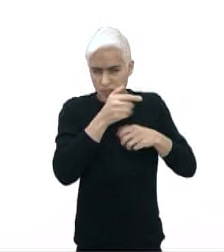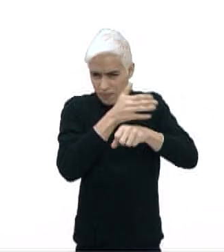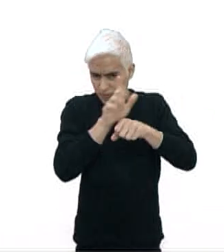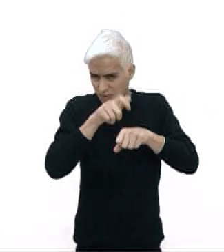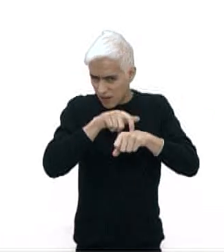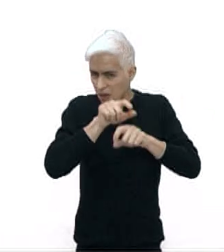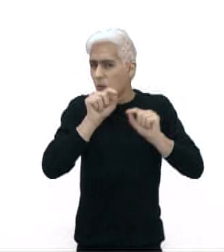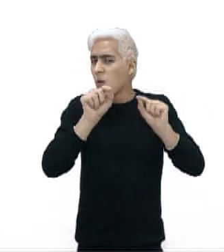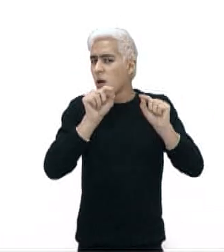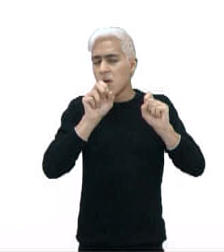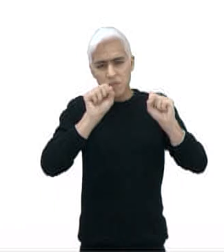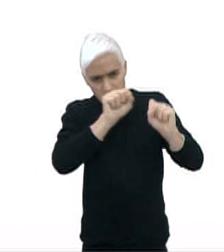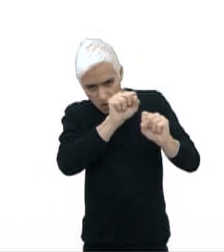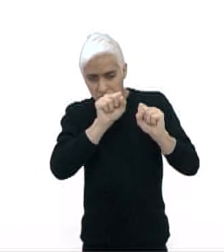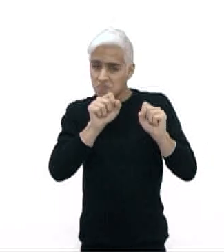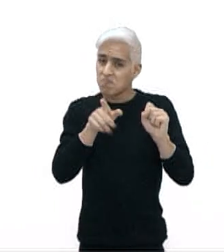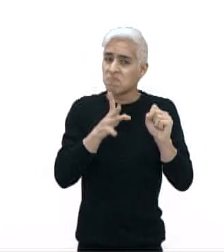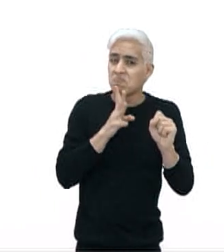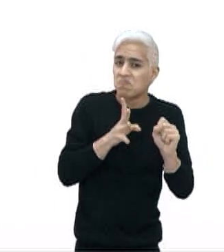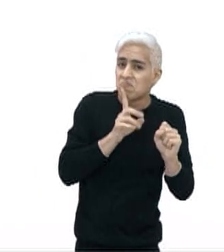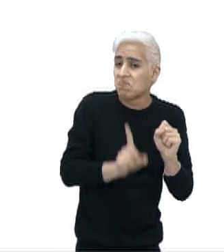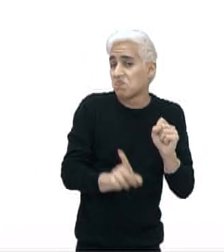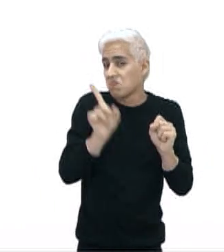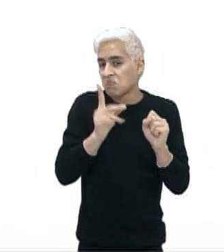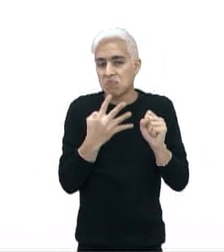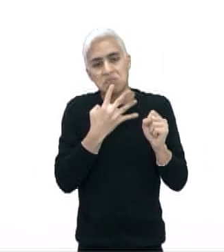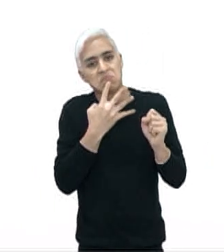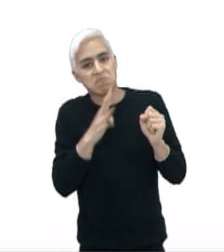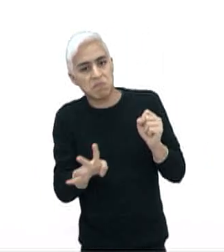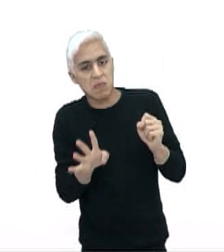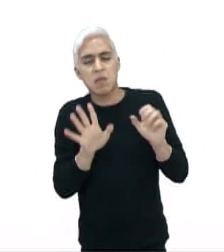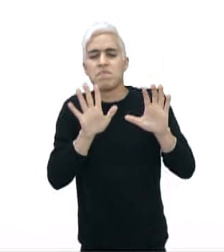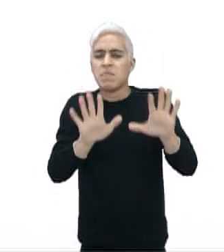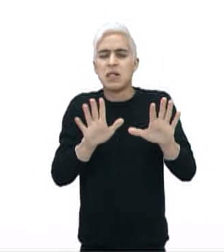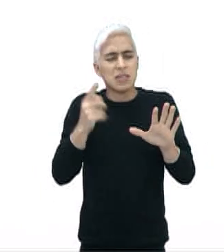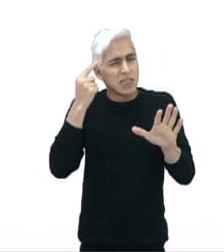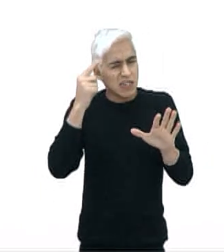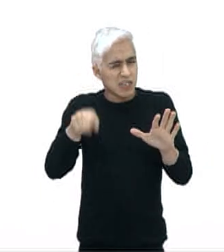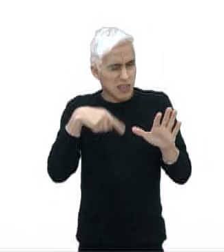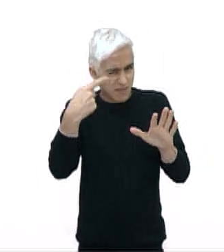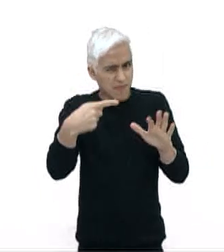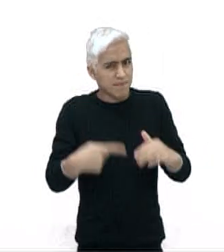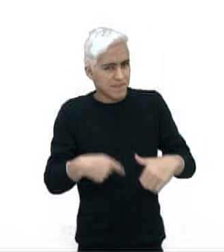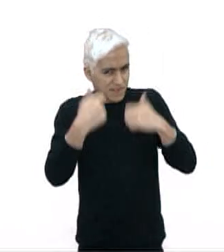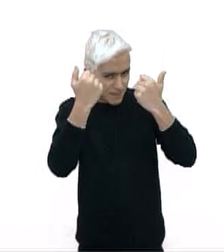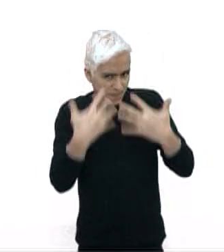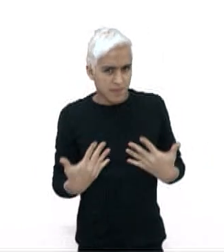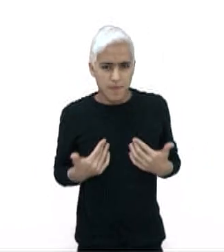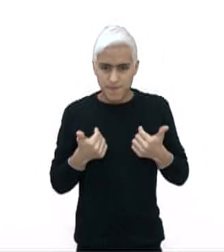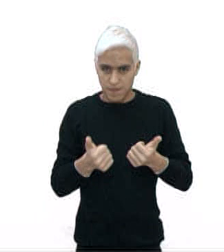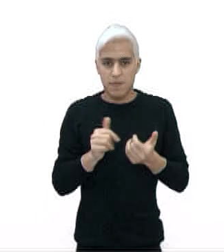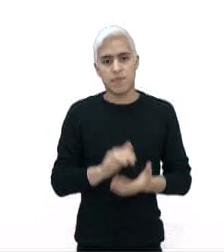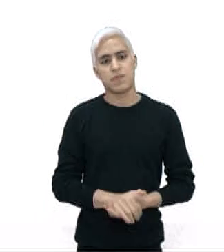para você, talvez você conheça, talvez não, mas vamos pensar depois sobre isso, tá bom? Tempinho aí.